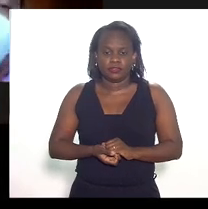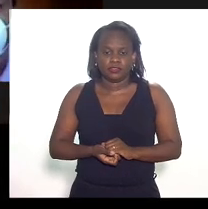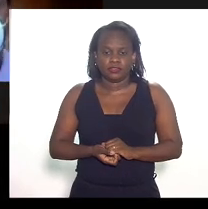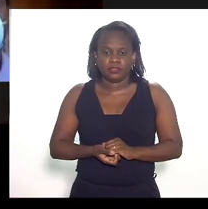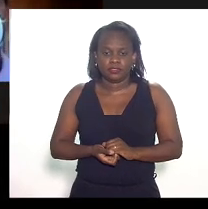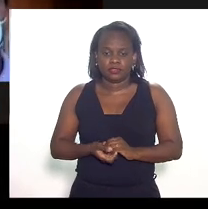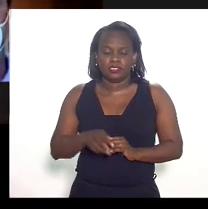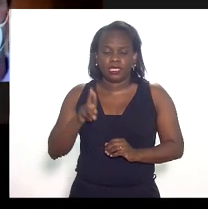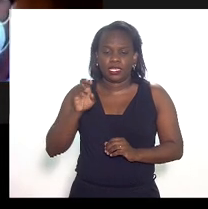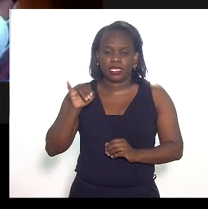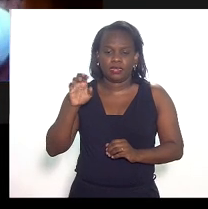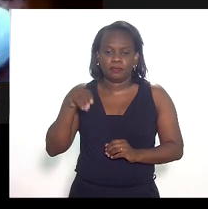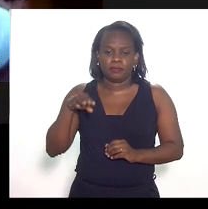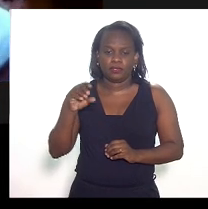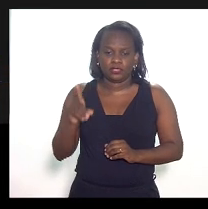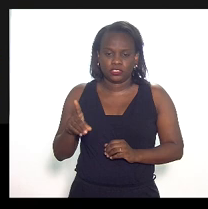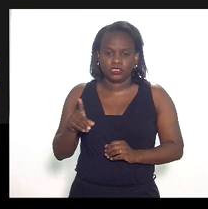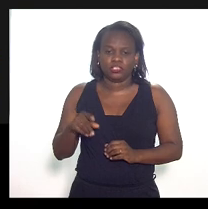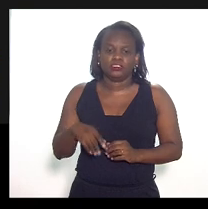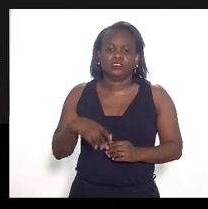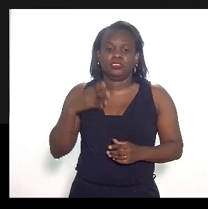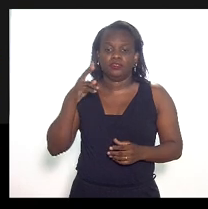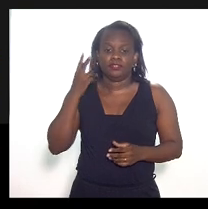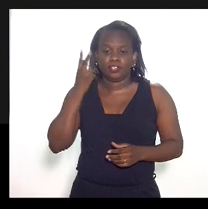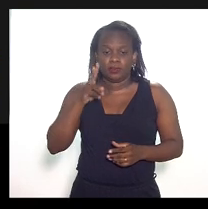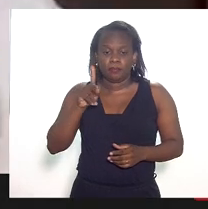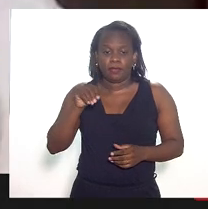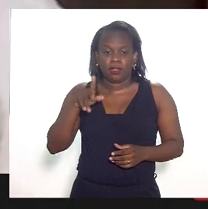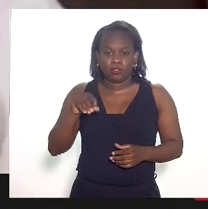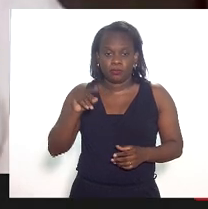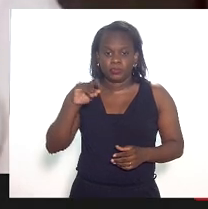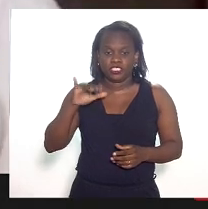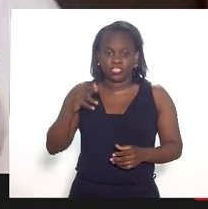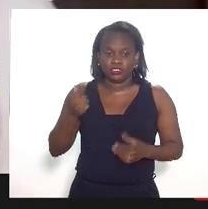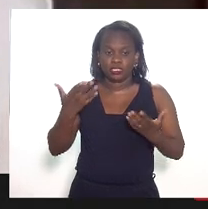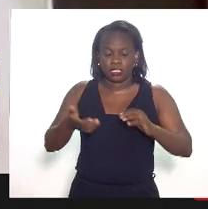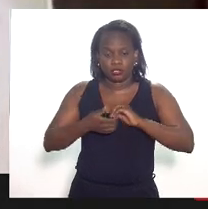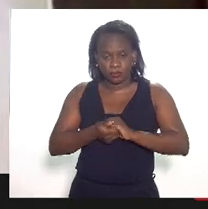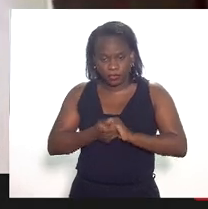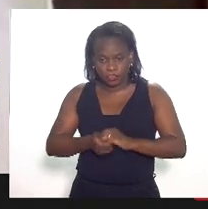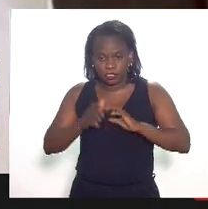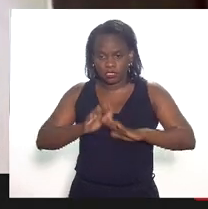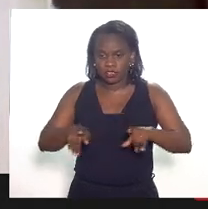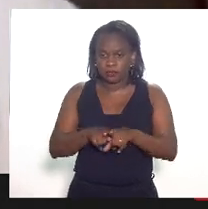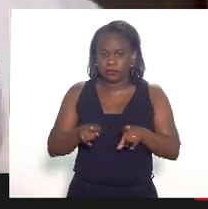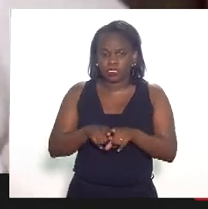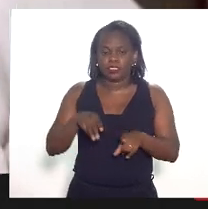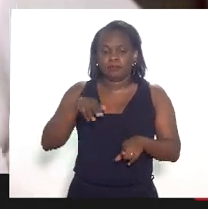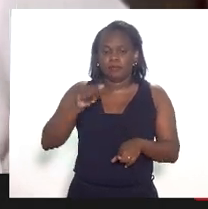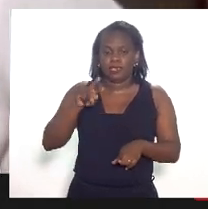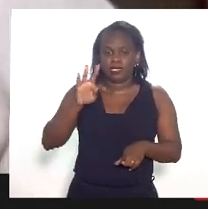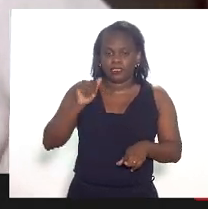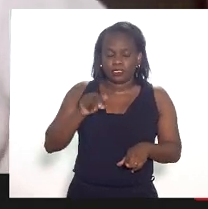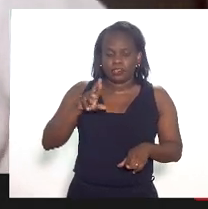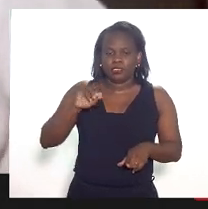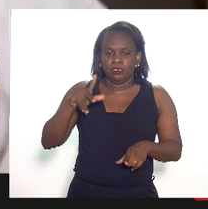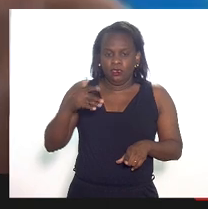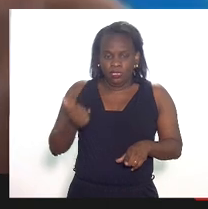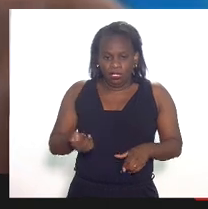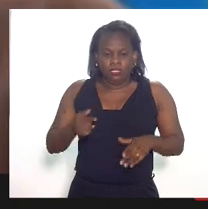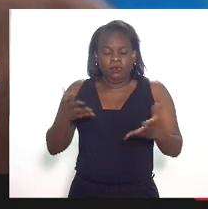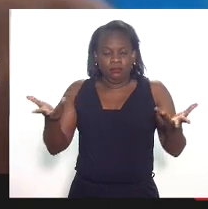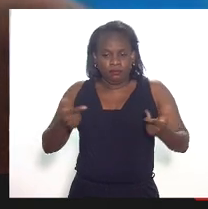Vereador Raimon. Vereador Paulo Pinheiro, eu quero cumprimentá-lo e cumprimentar também a deputada Marta Rocha por